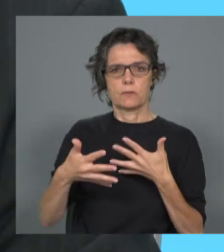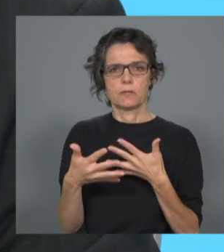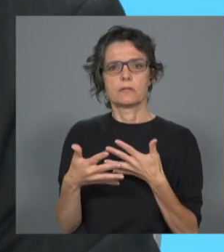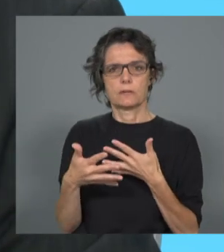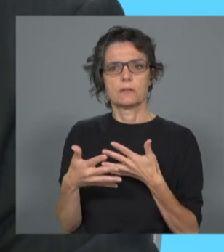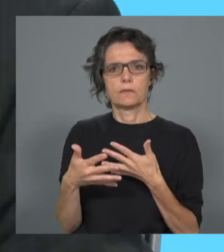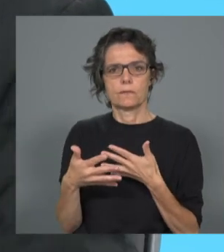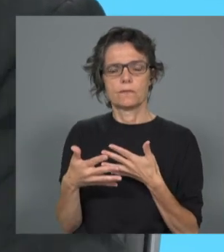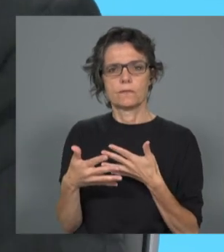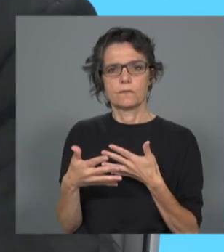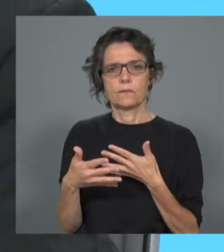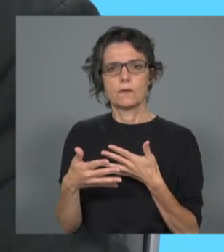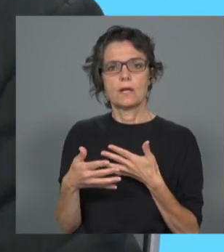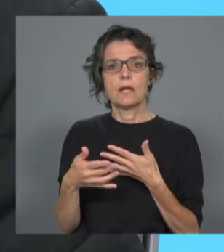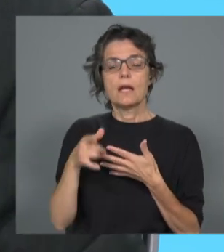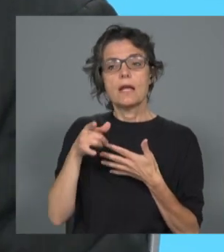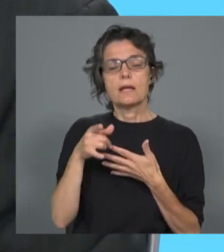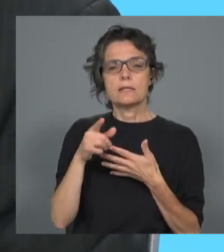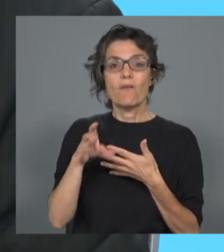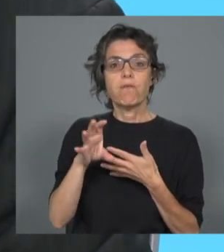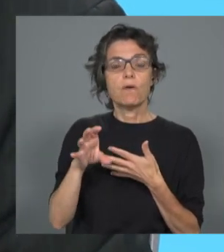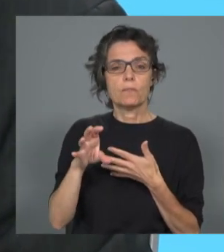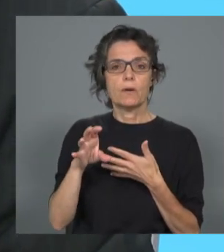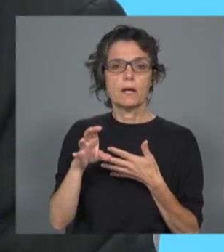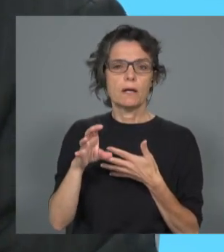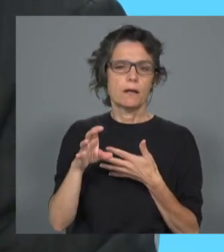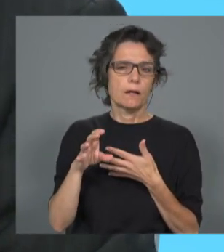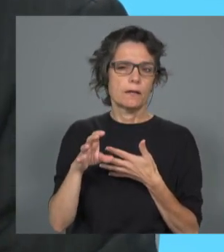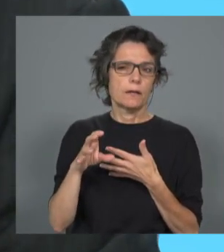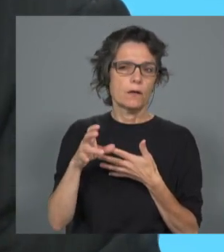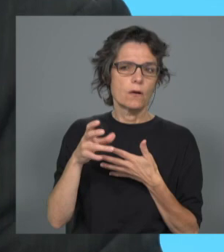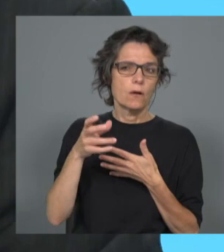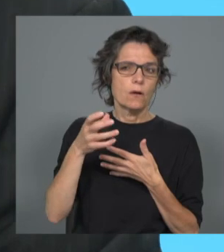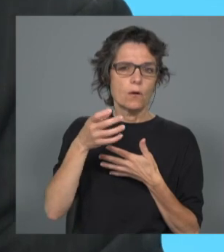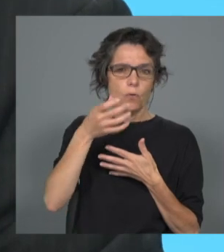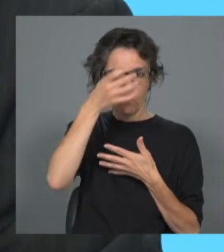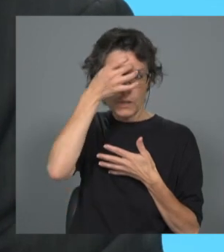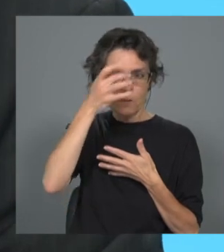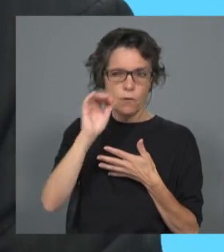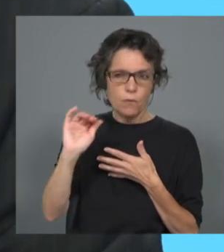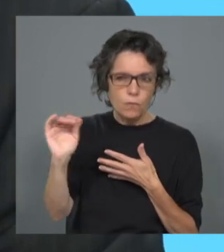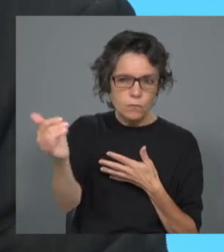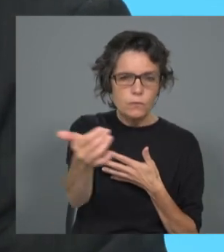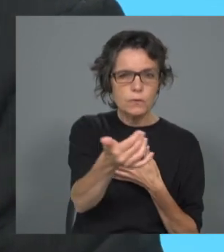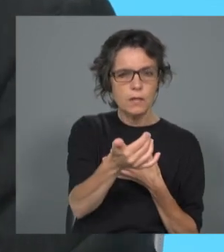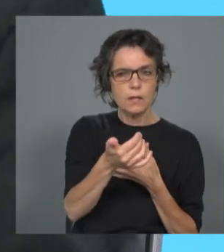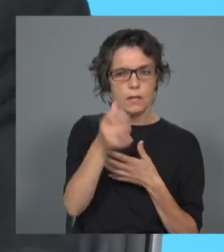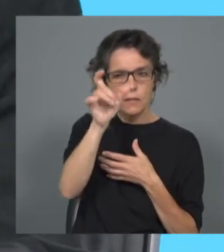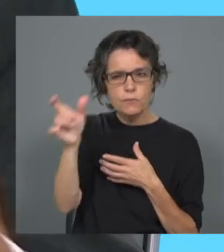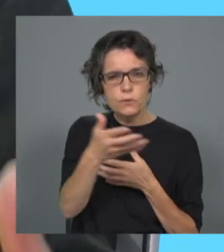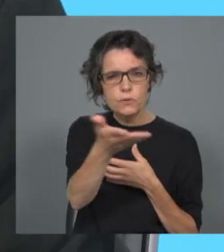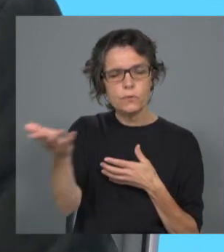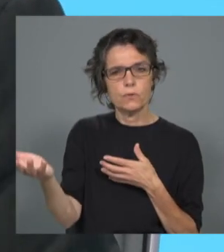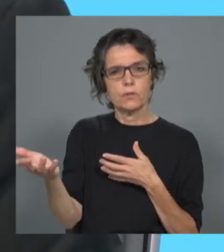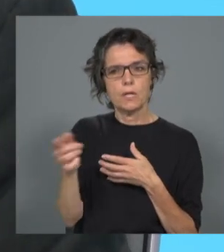e essa escuta tem um nome, digamos, que nós dizemos, é escutar aquilo que os fiéis, na sua busca de fidelidade a Deus e aos homens e aos